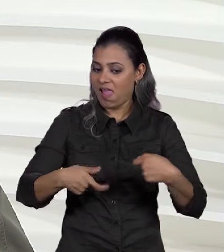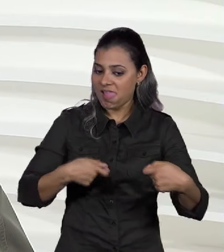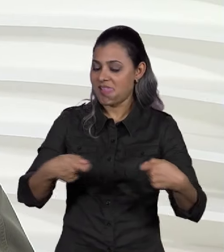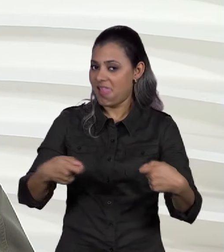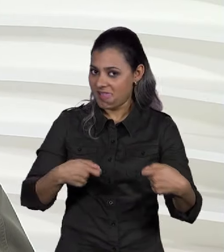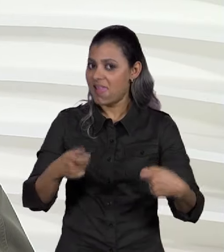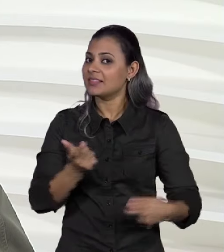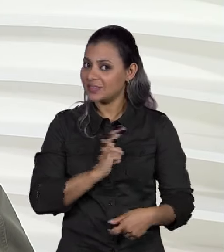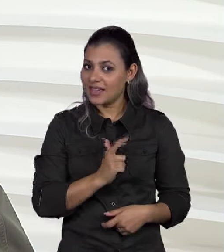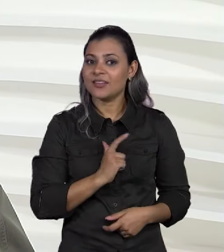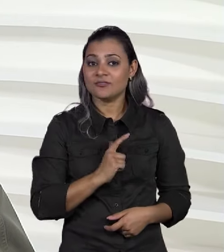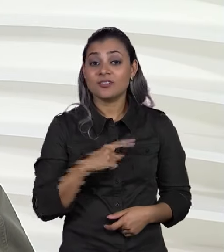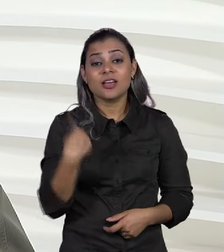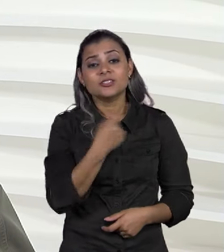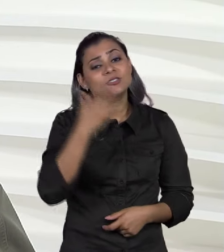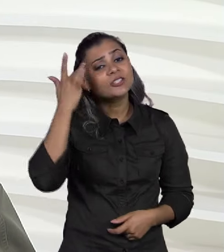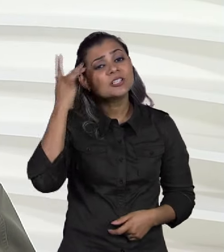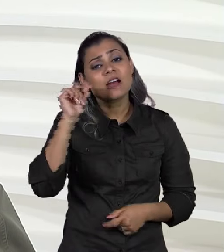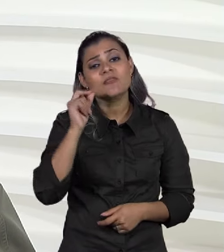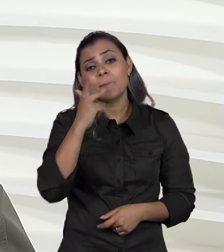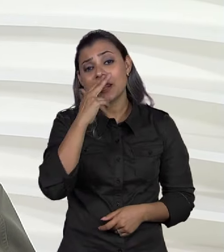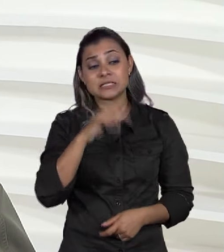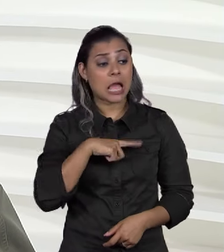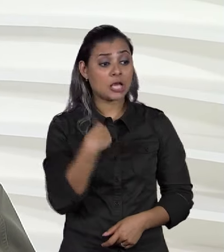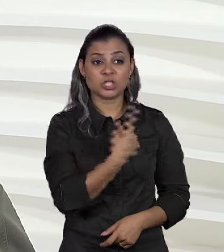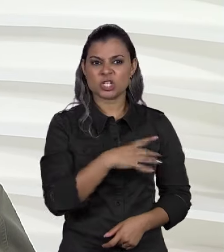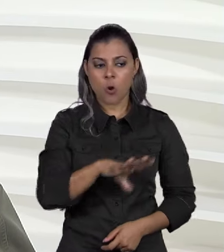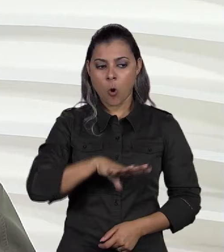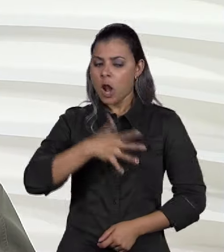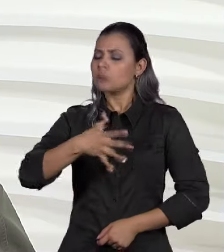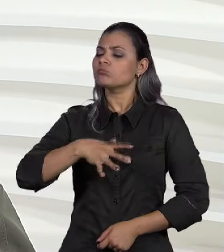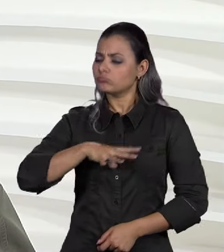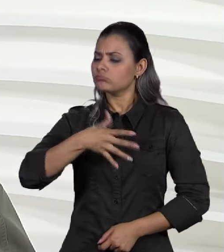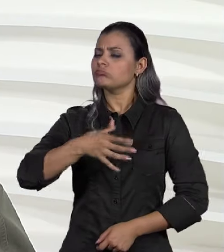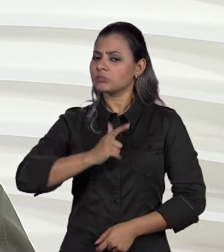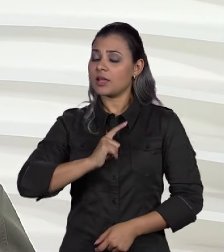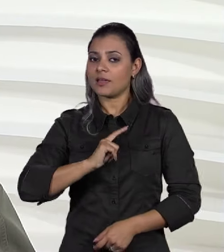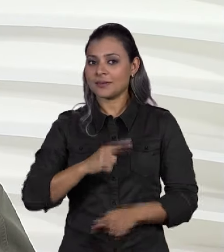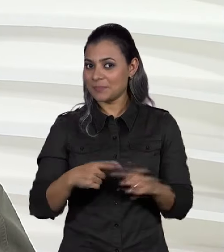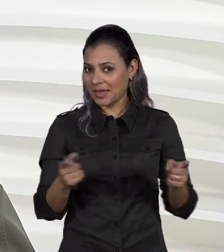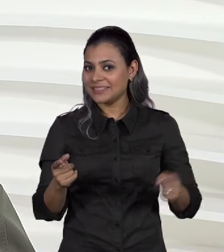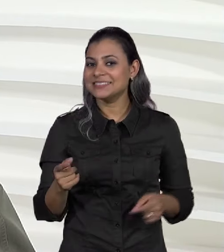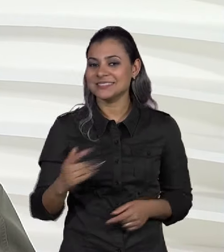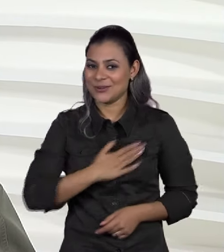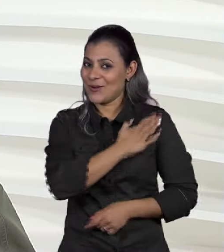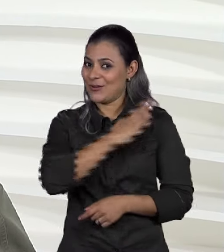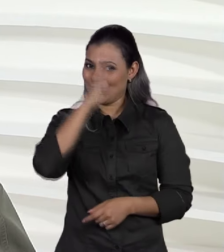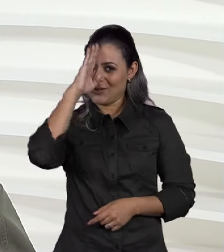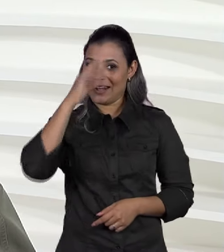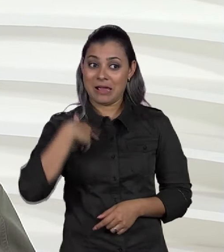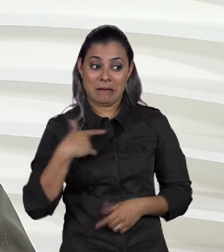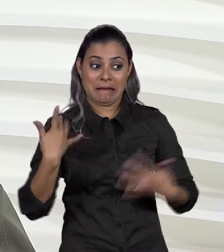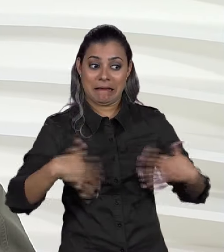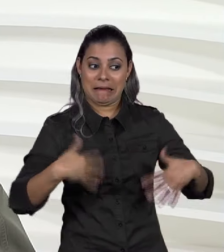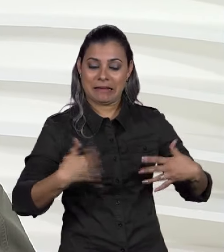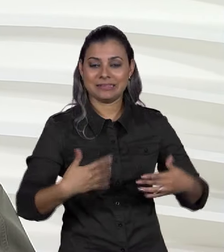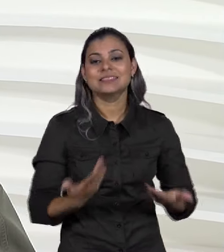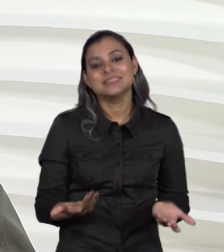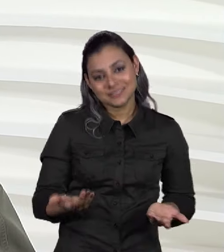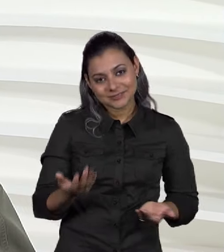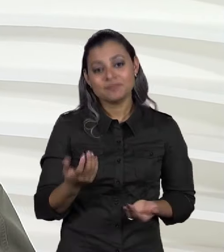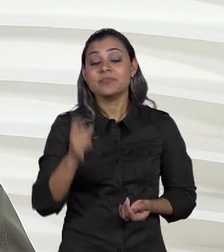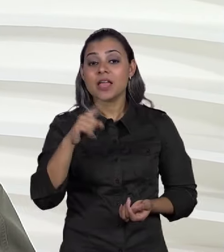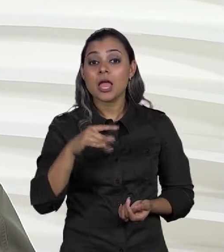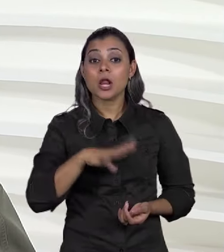Pasquim. A gente achava que a gente era muito corajoso, entendeu? Mas era uma coragem consentida, a gente